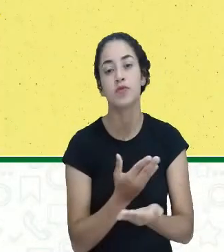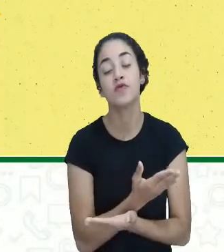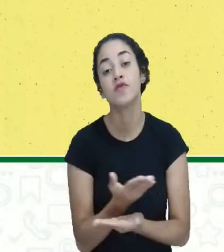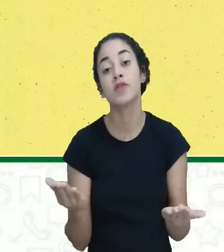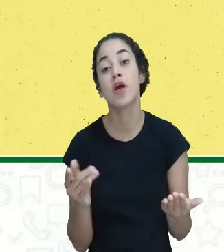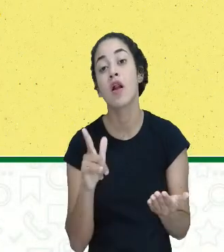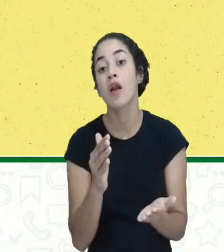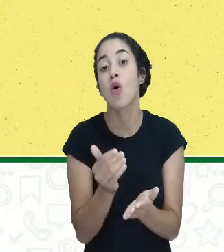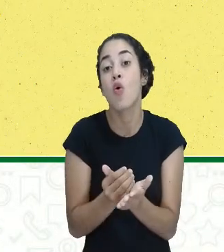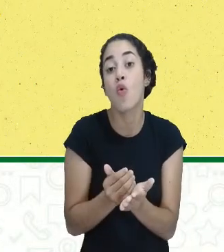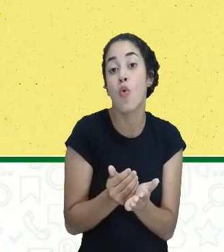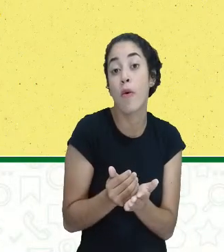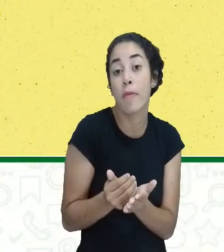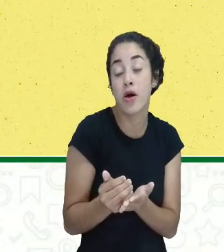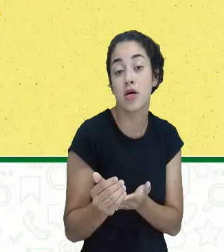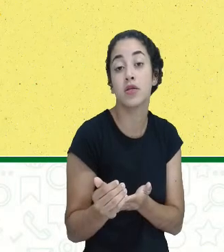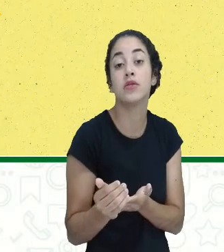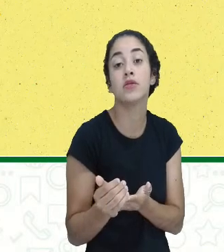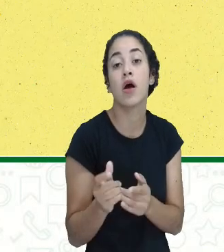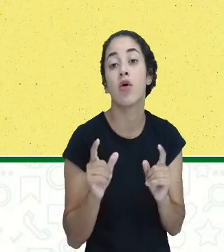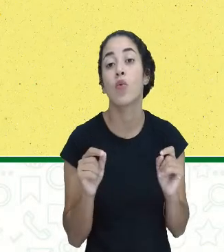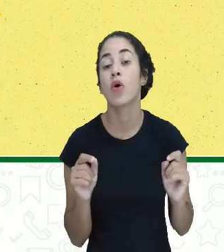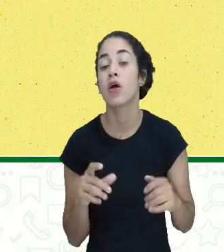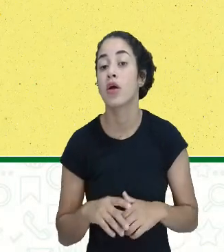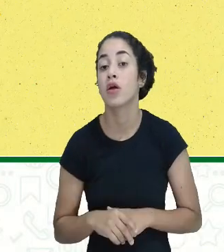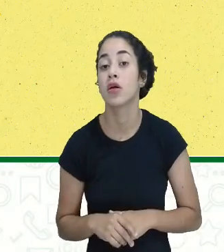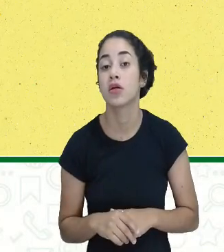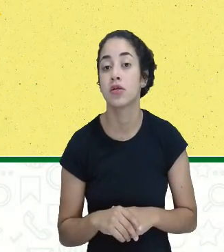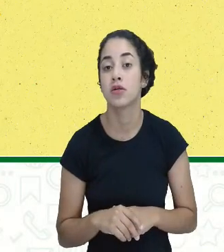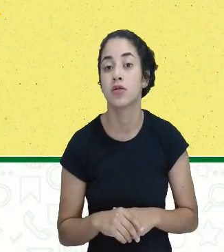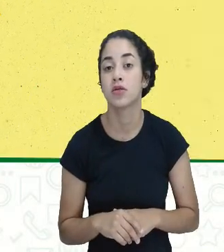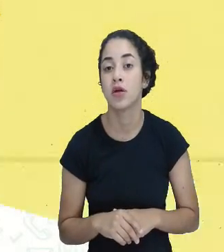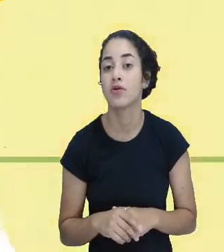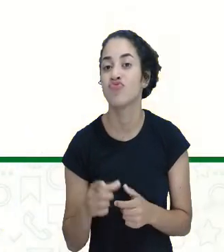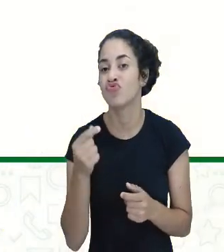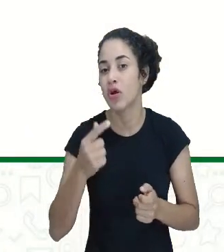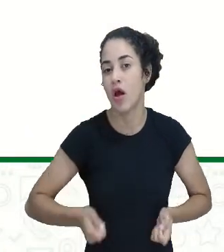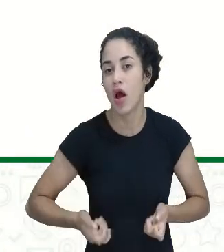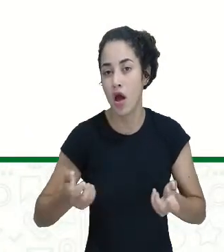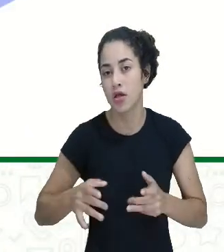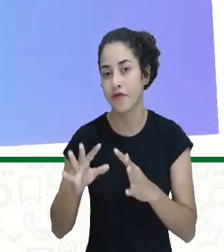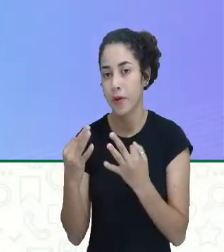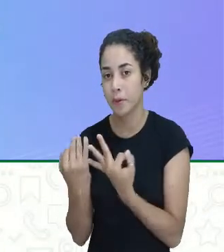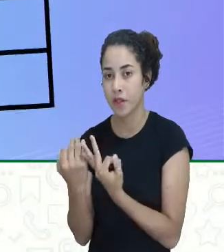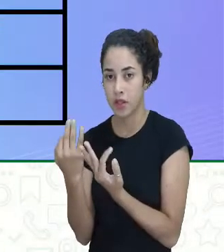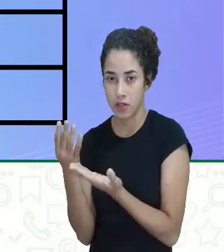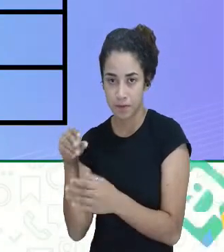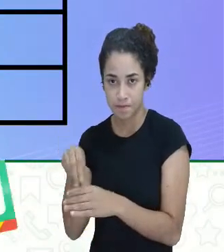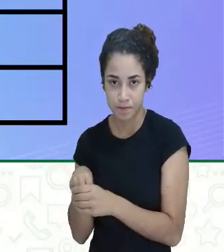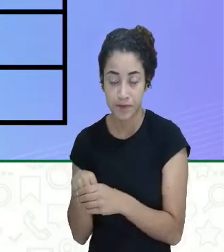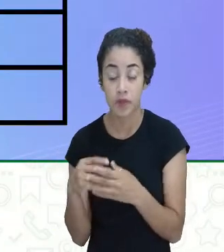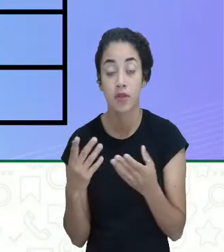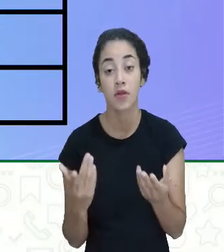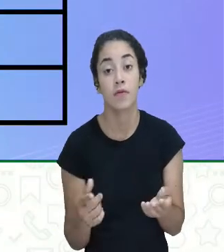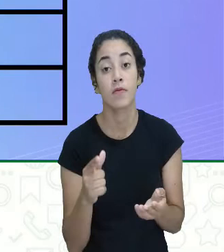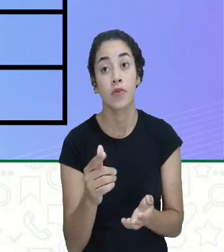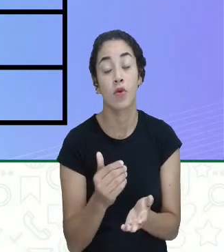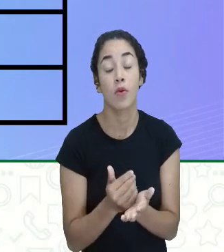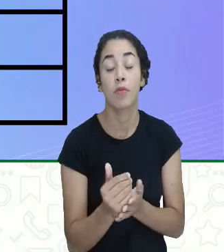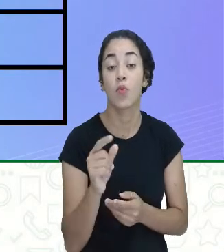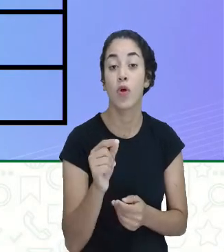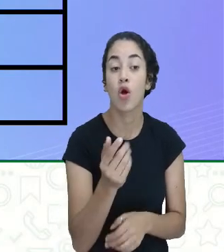ela começa, né, com o orçamento familiar, ou seja, ela começa com